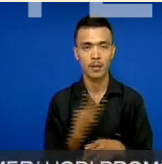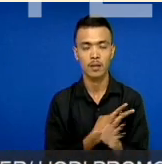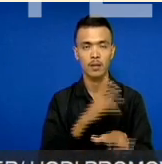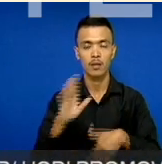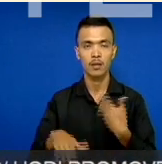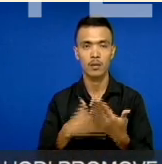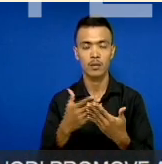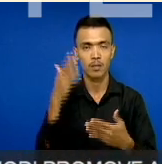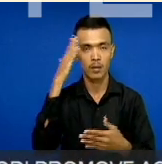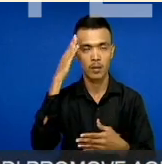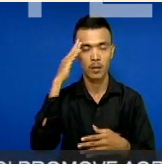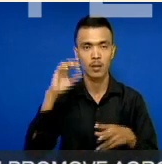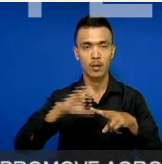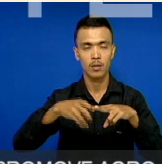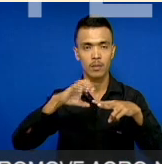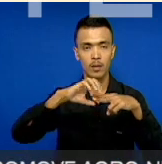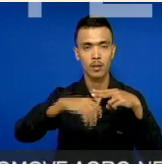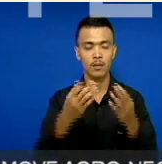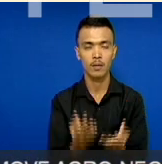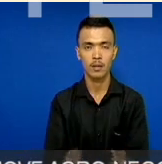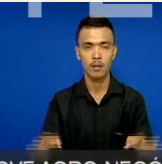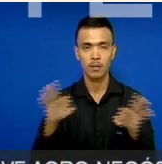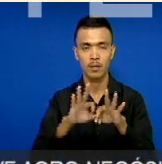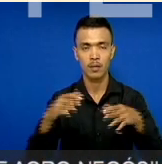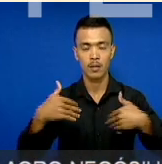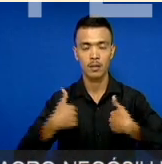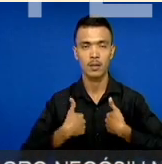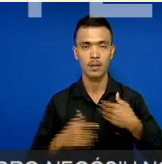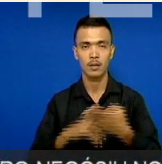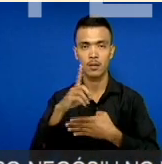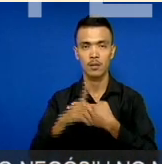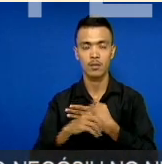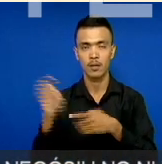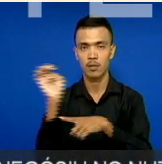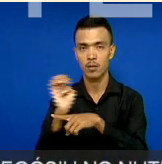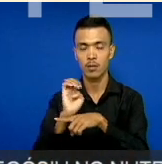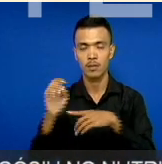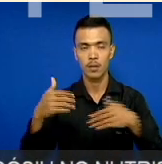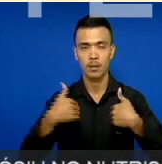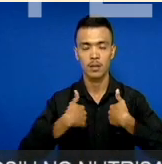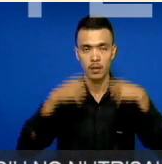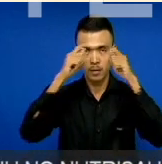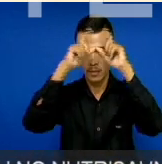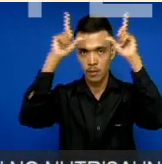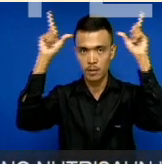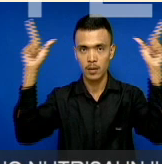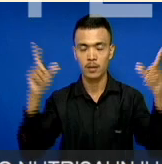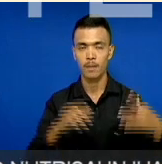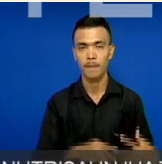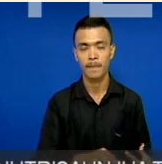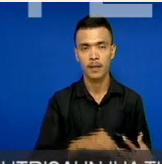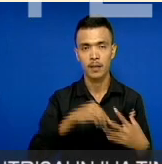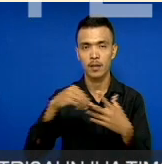setor cooperativa, setor ida importante iha itanya desenvolvimento economia iha raido ben Timor Leste. Liu-liu